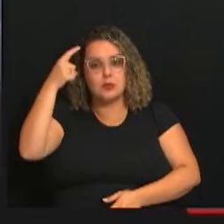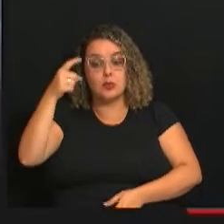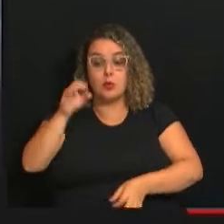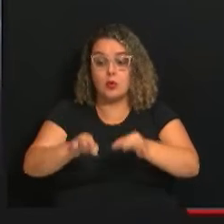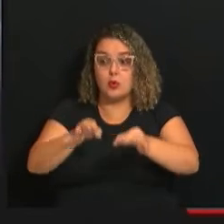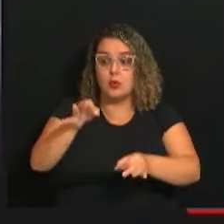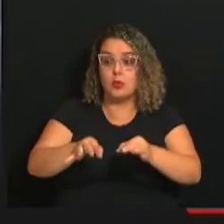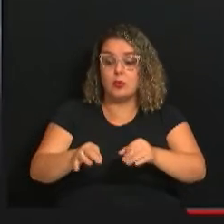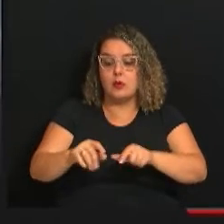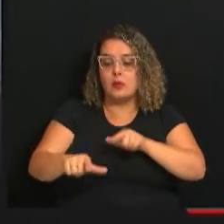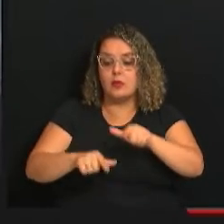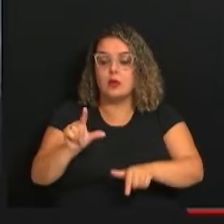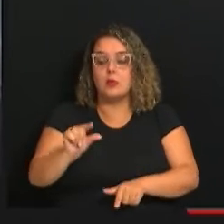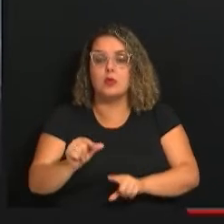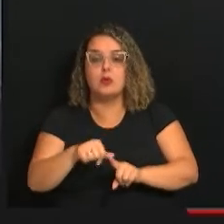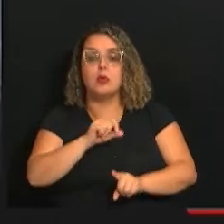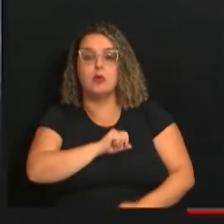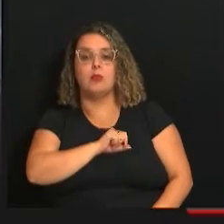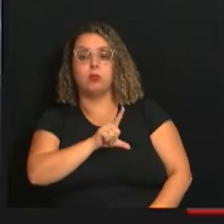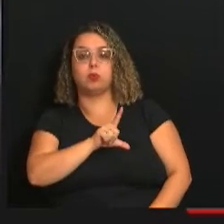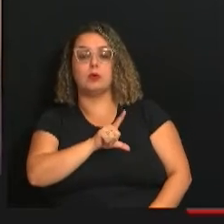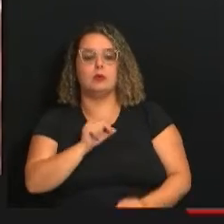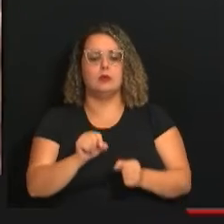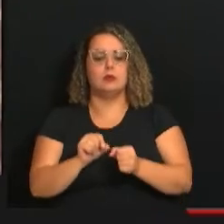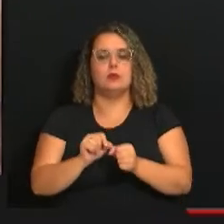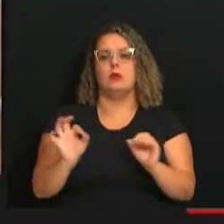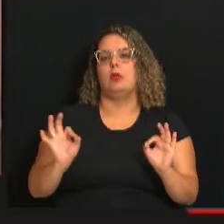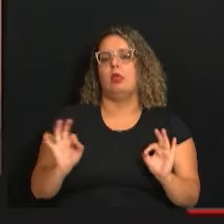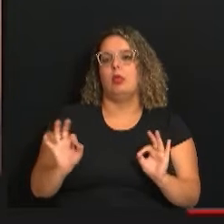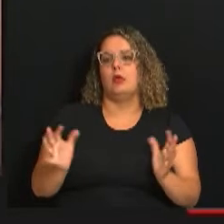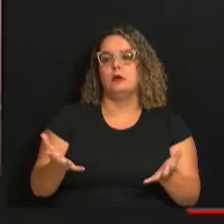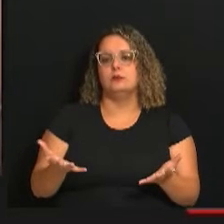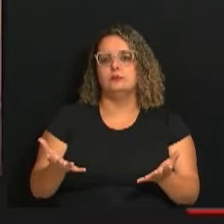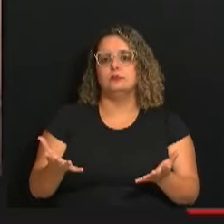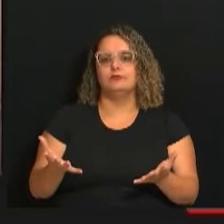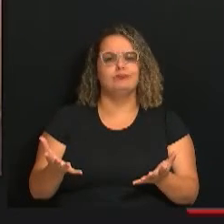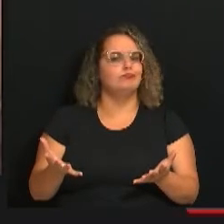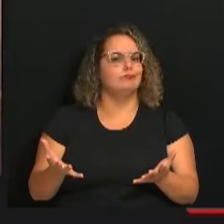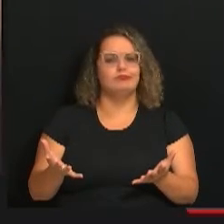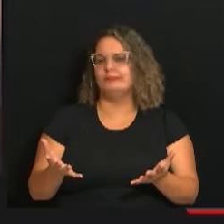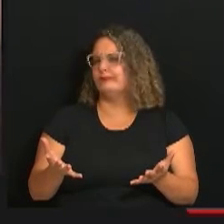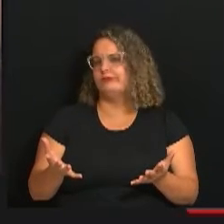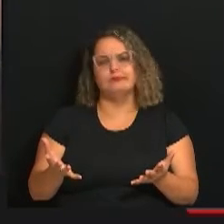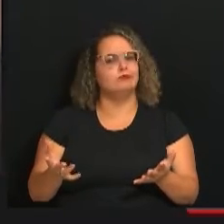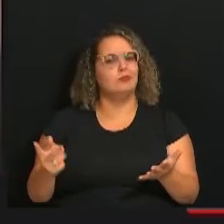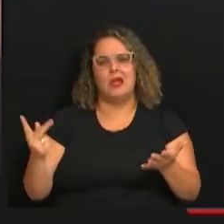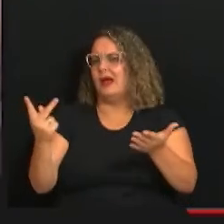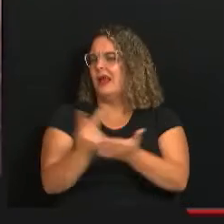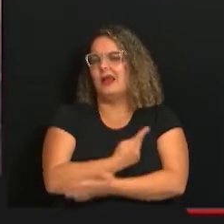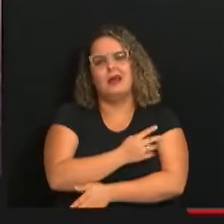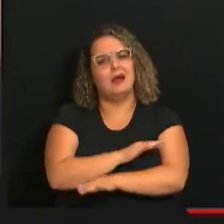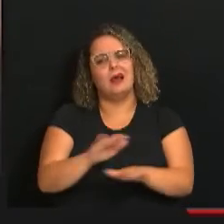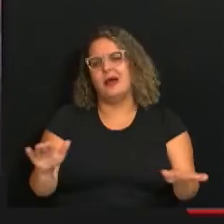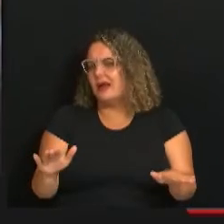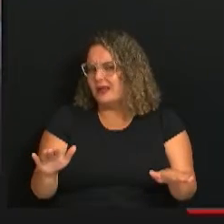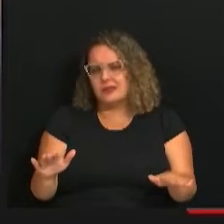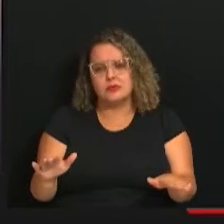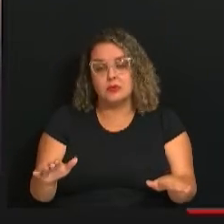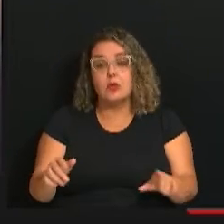Graduada, pós-graduada em Direito, em 99 ingressou no Tribunal de Justiça do Estado de São Paulo, como juíza de